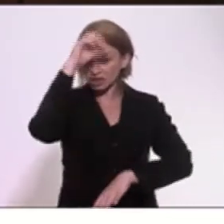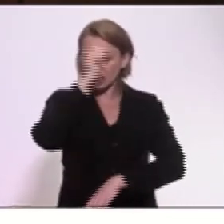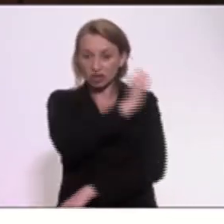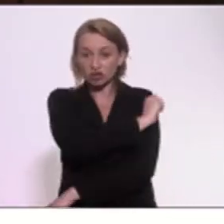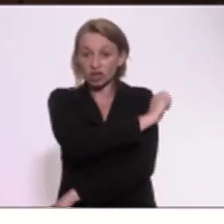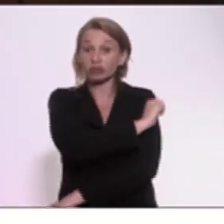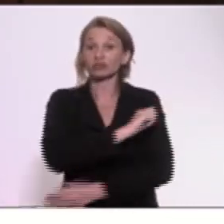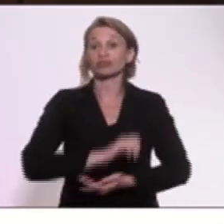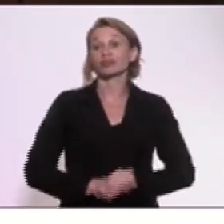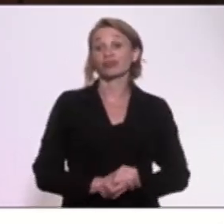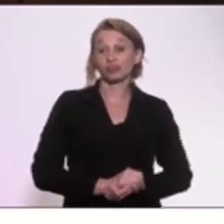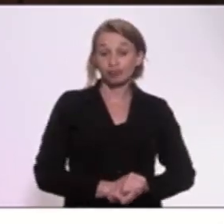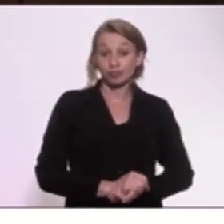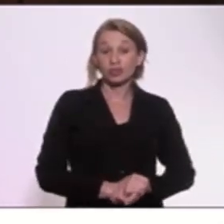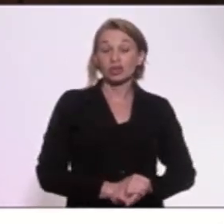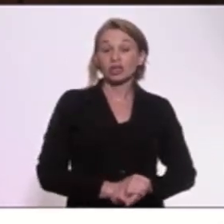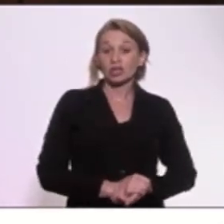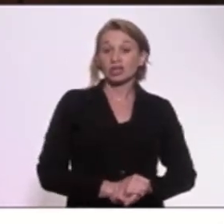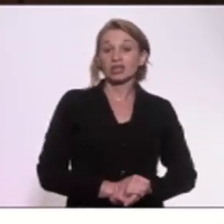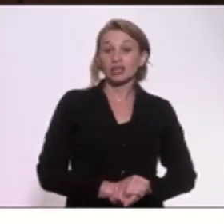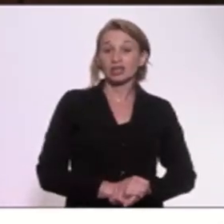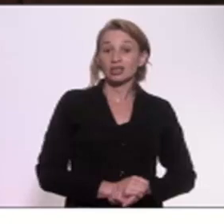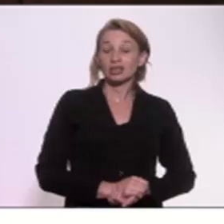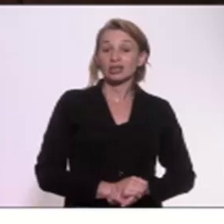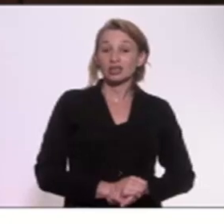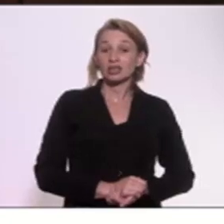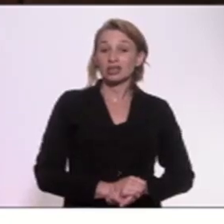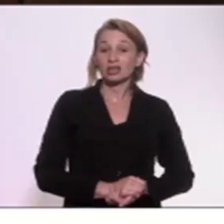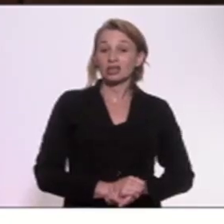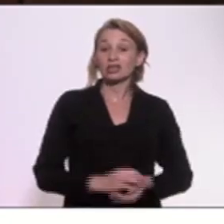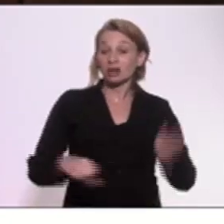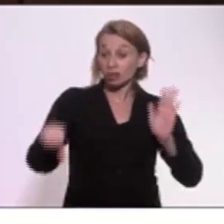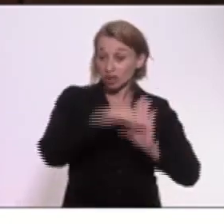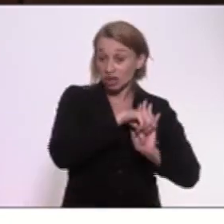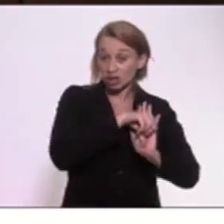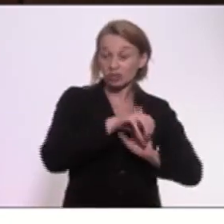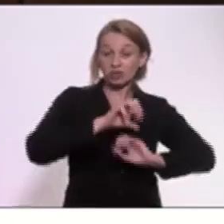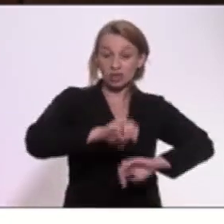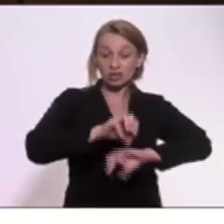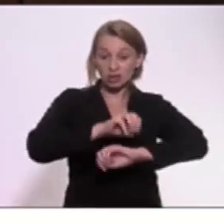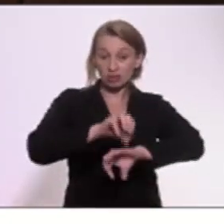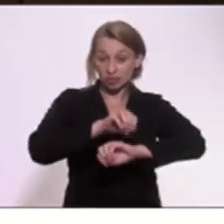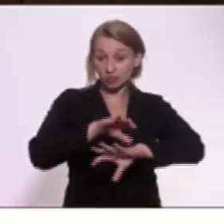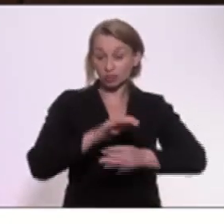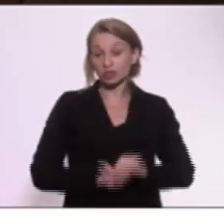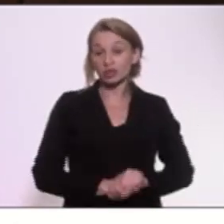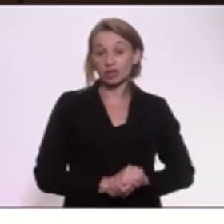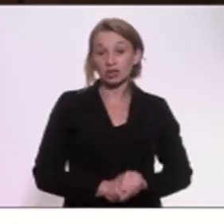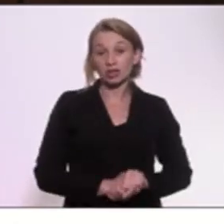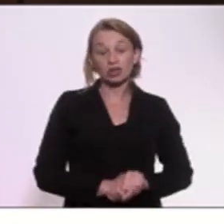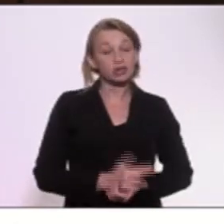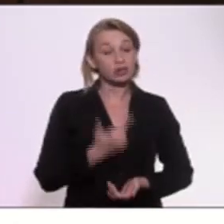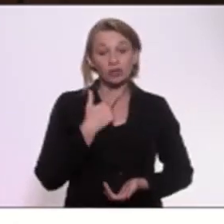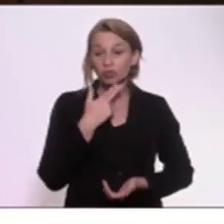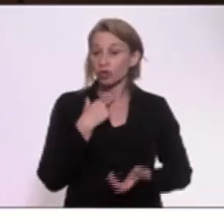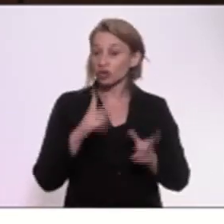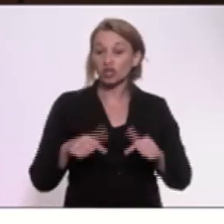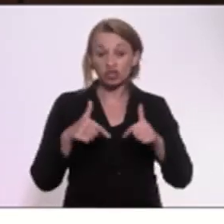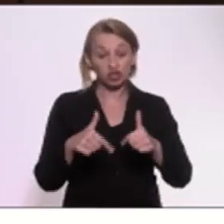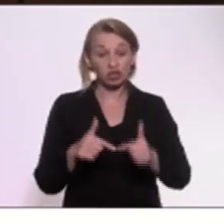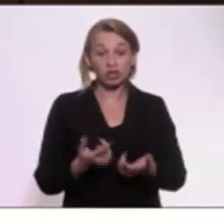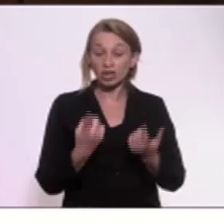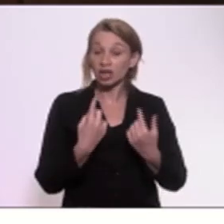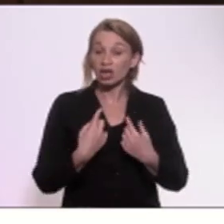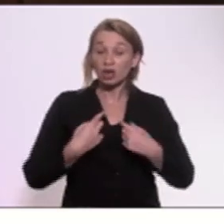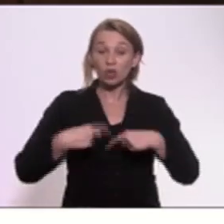alunos. Isso é um crime contra a educação pública e uma intervenção desse tipo seria um crime